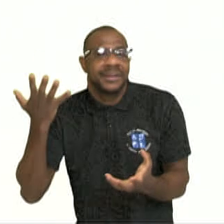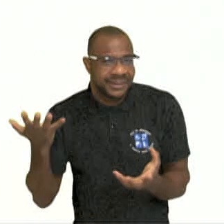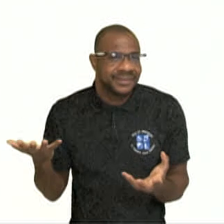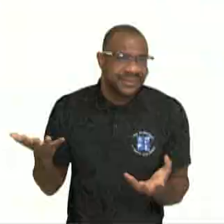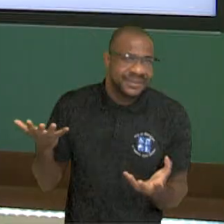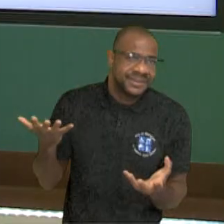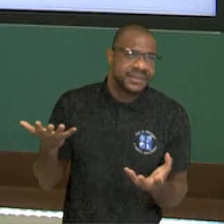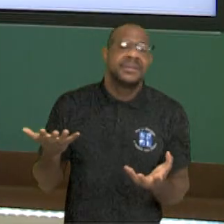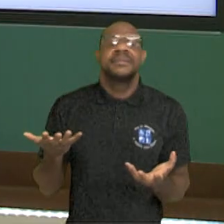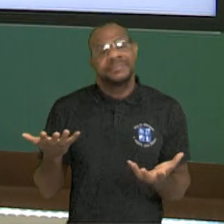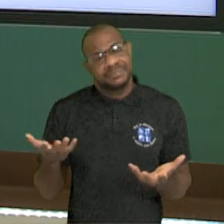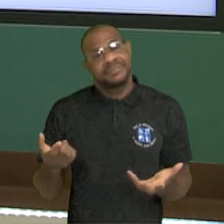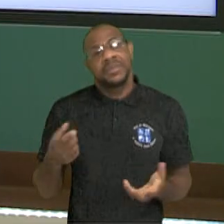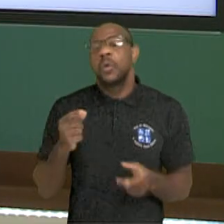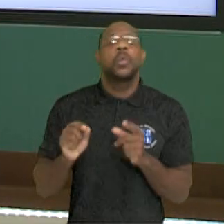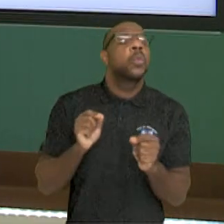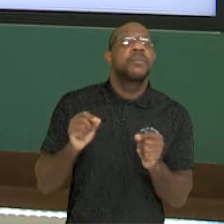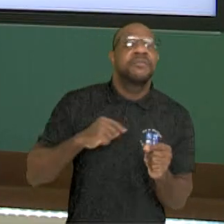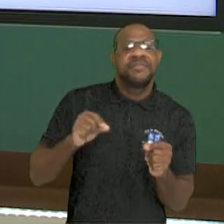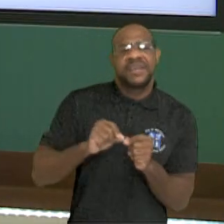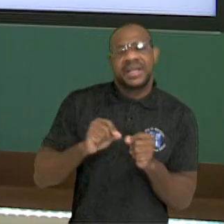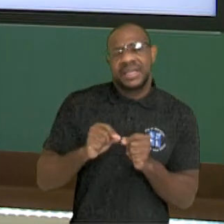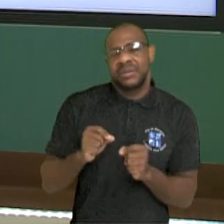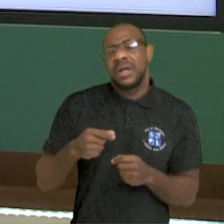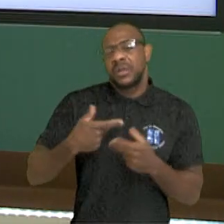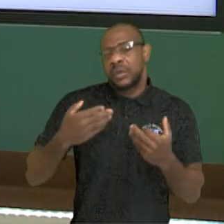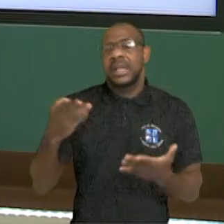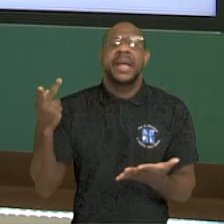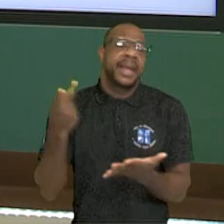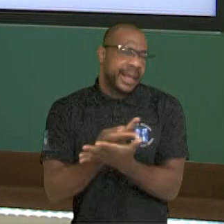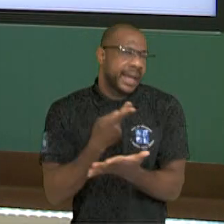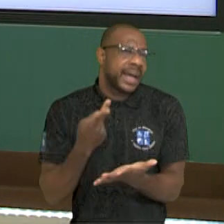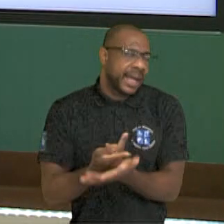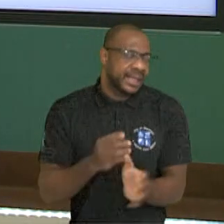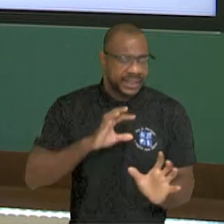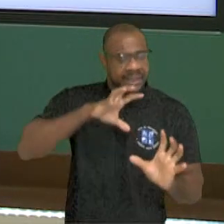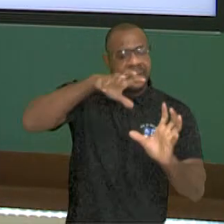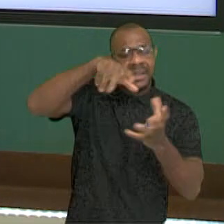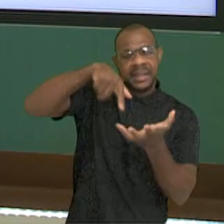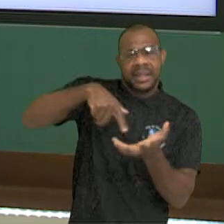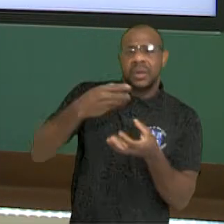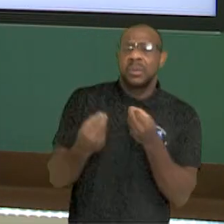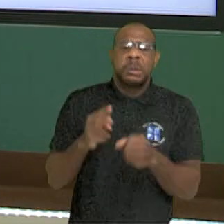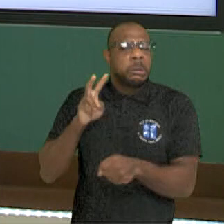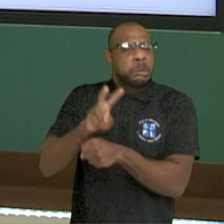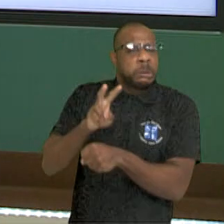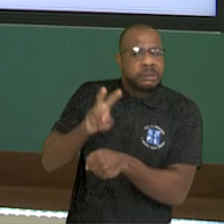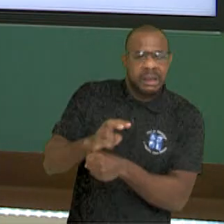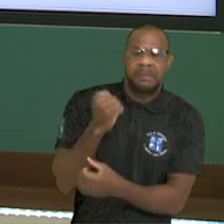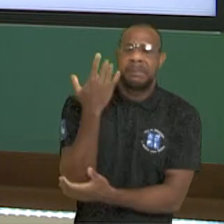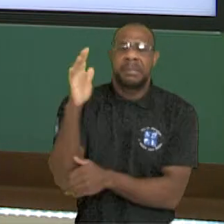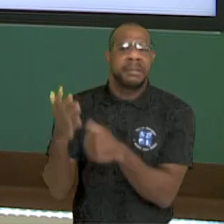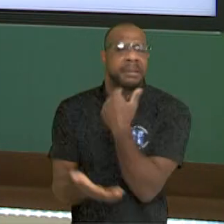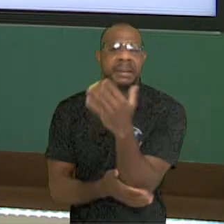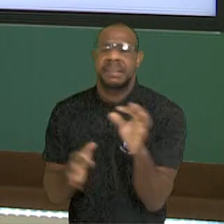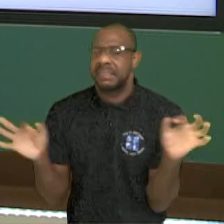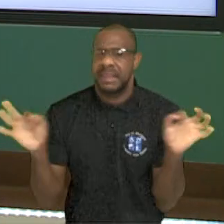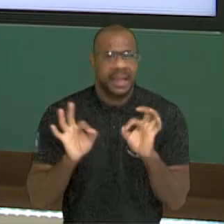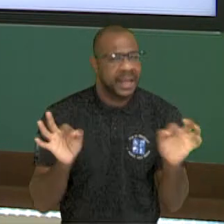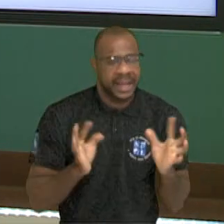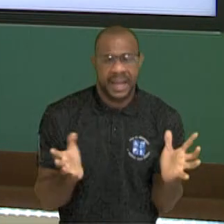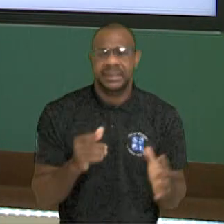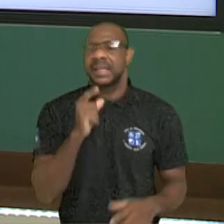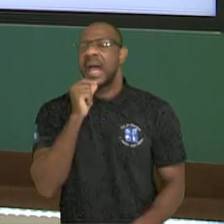como nós estamos agindo mal em relação aos cuidados, com a preservação do nosso meio ambiente, da